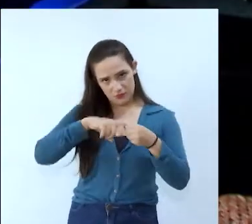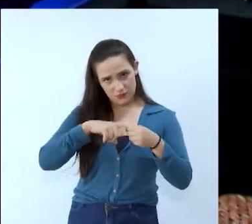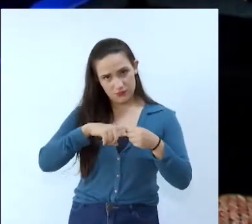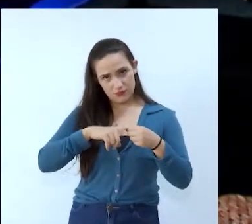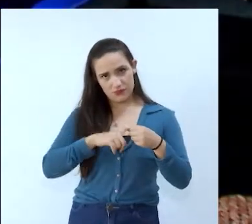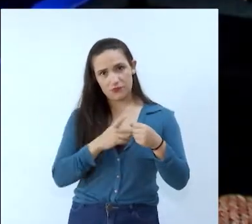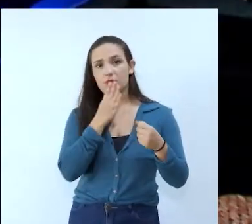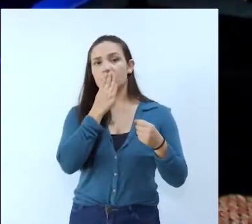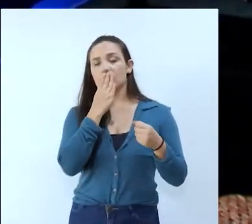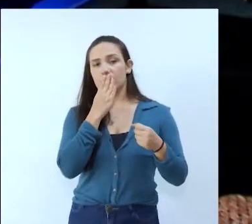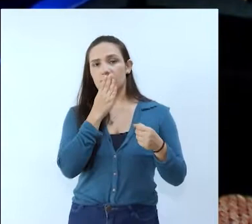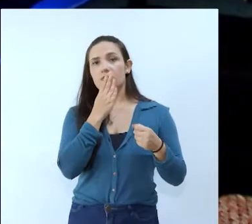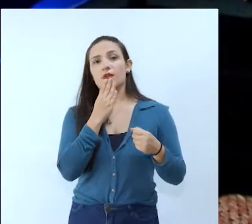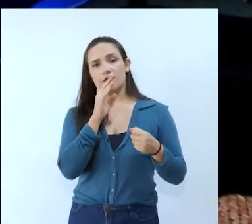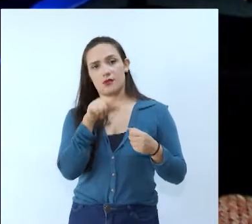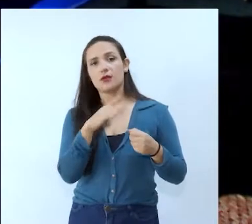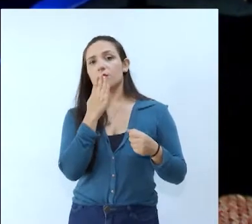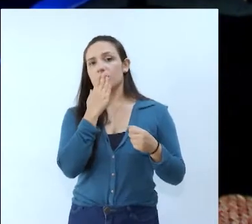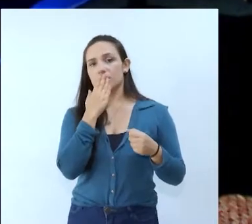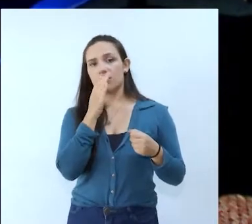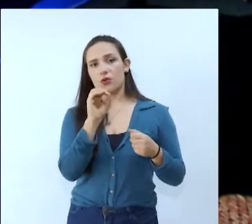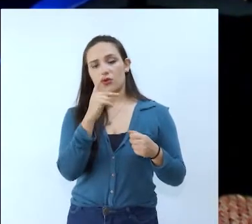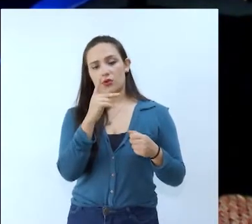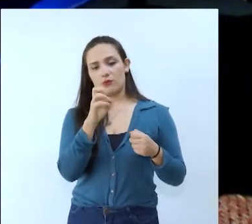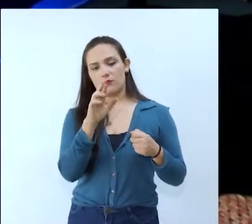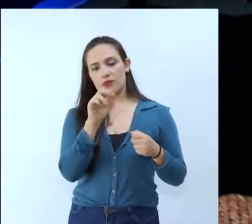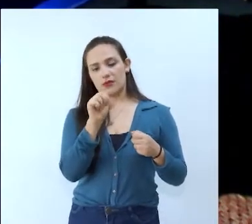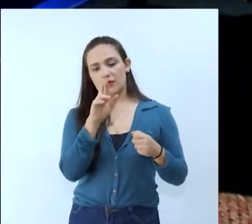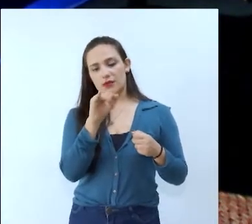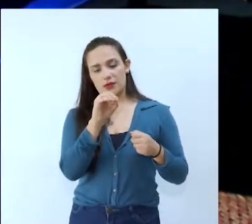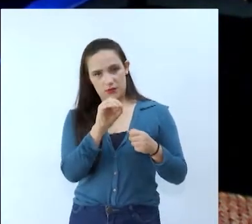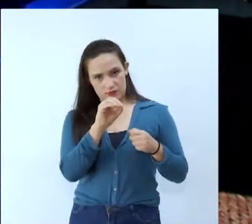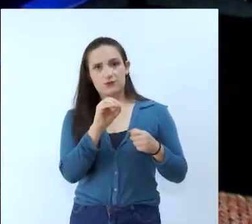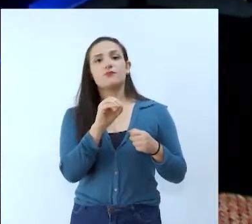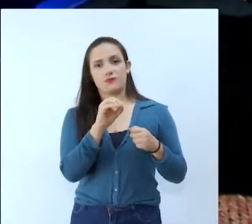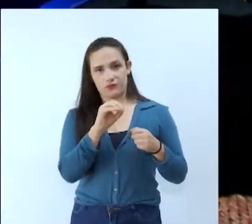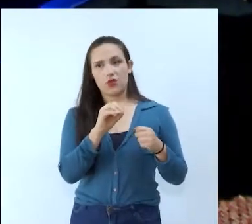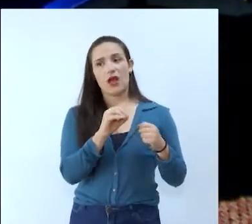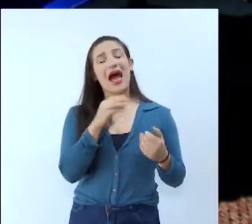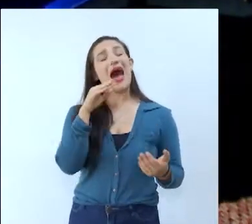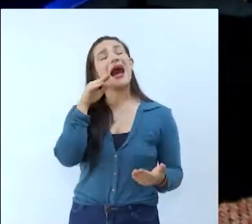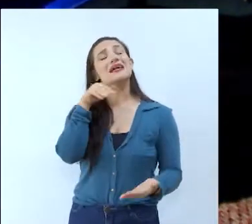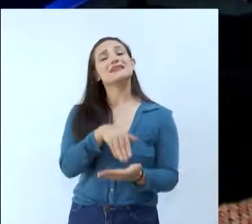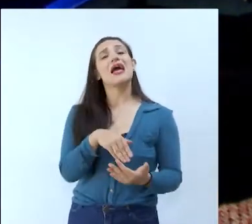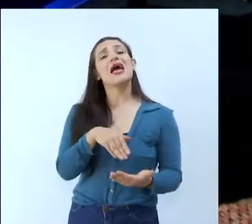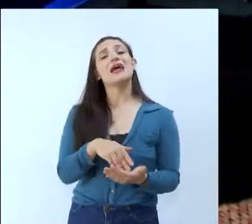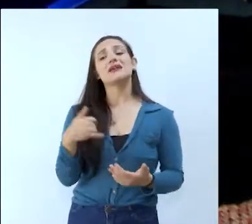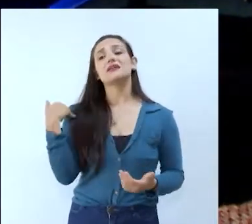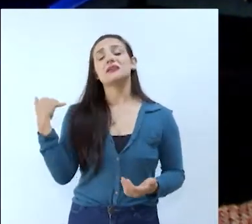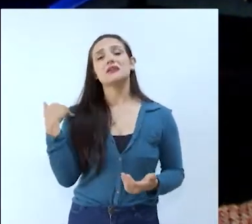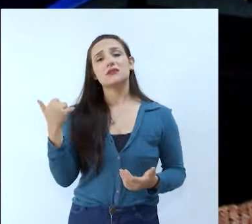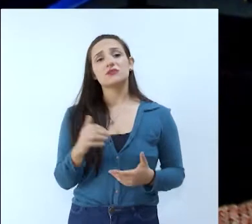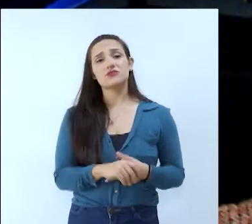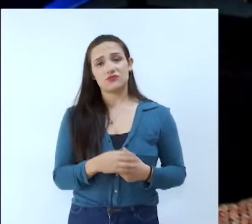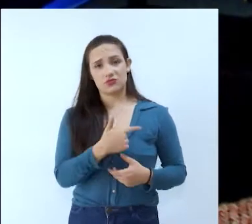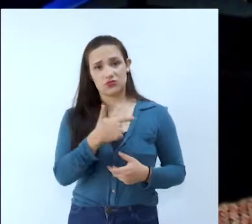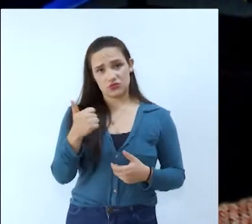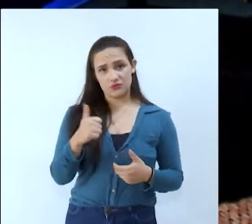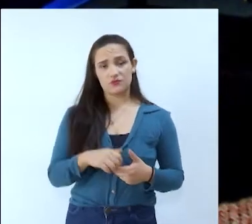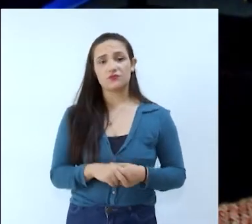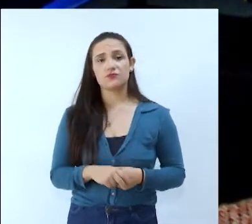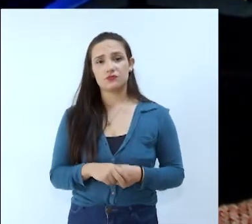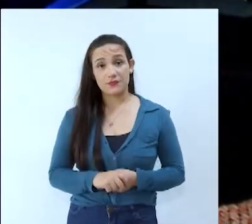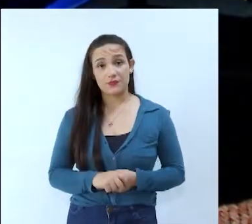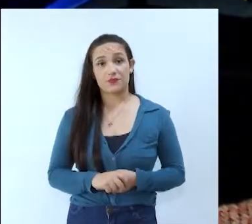anos, volta para o Operário. Eu nunca saí, na verdade, do Exército, fiquei no Operário. Aí que eu fui pro Palmeiras com 20 anos, né? 20 anos